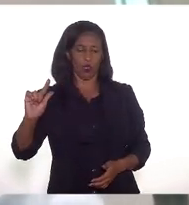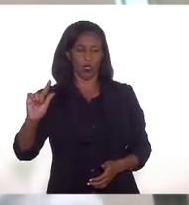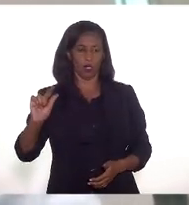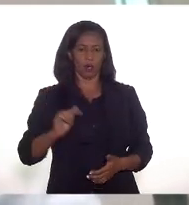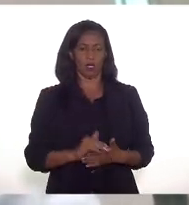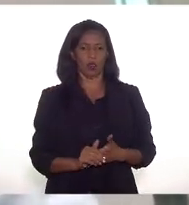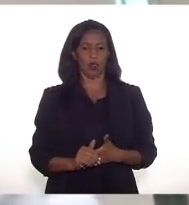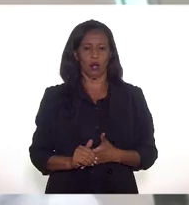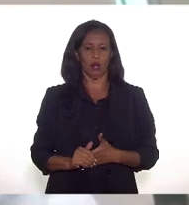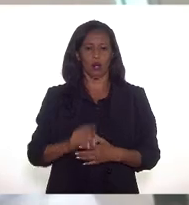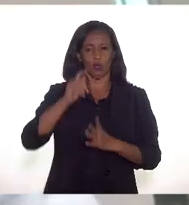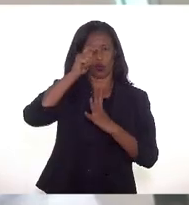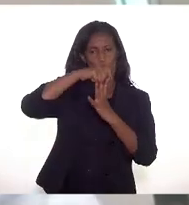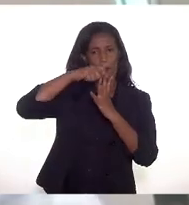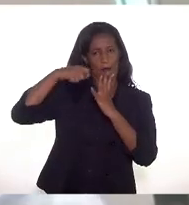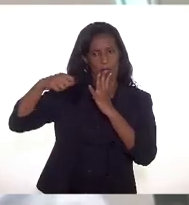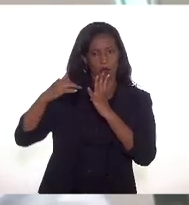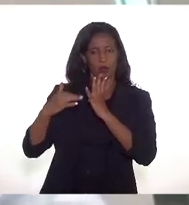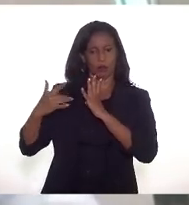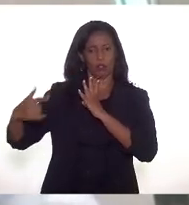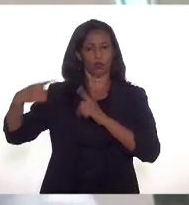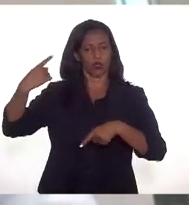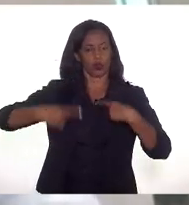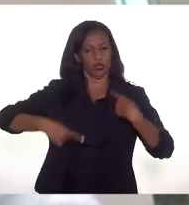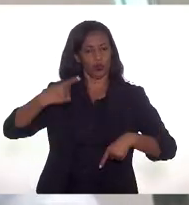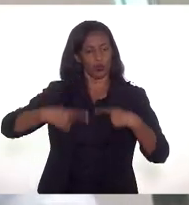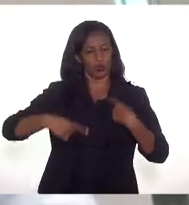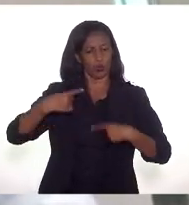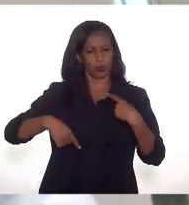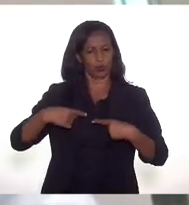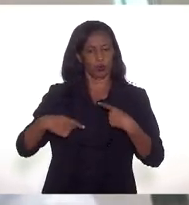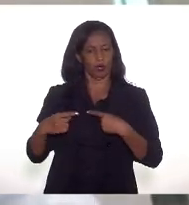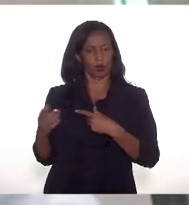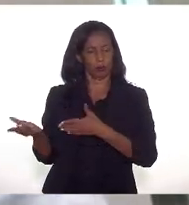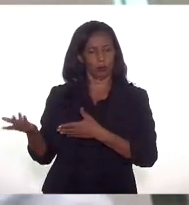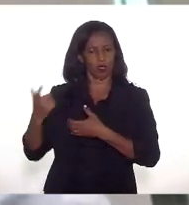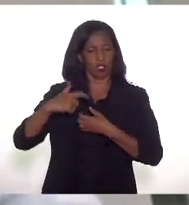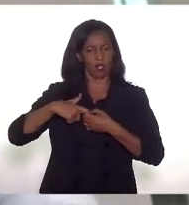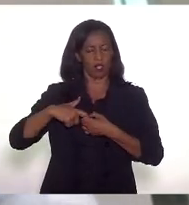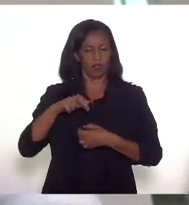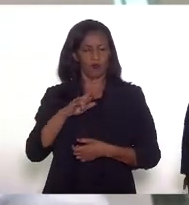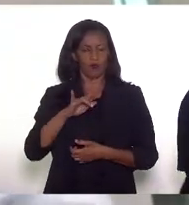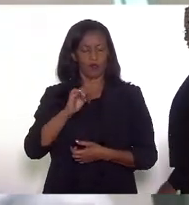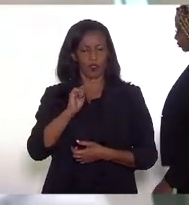Nós, nos próximos meses, vamos ter grandes discussões em função do regime de recuperação